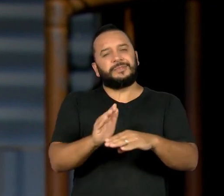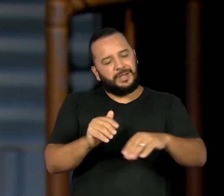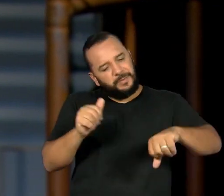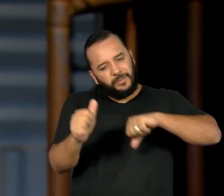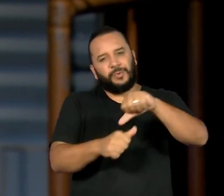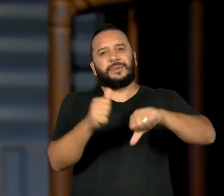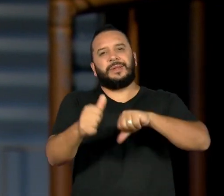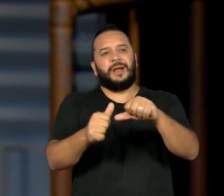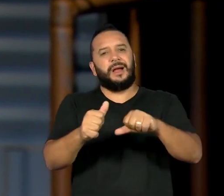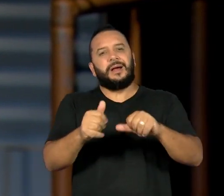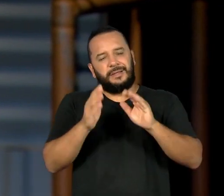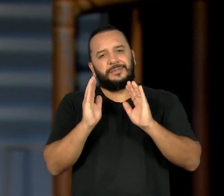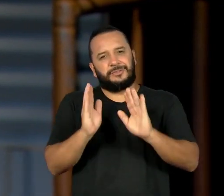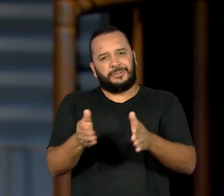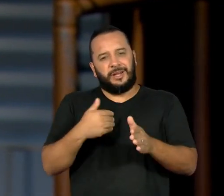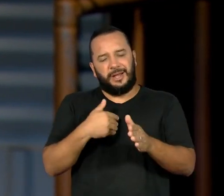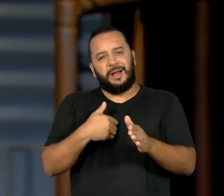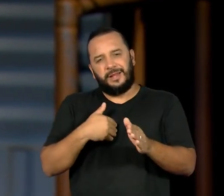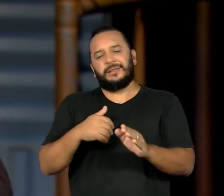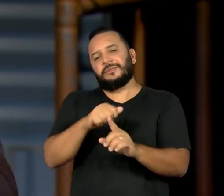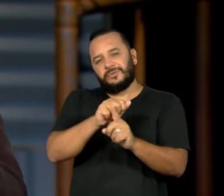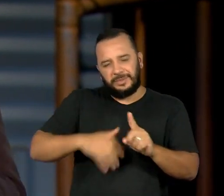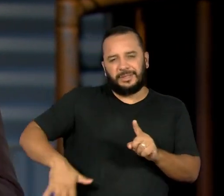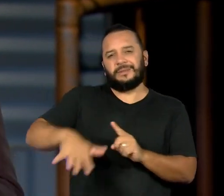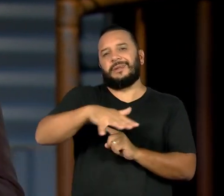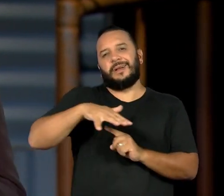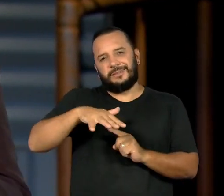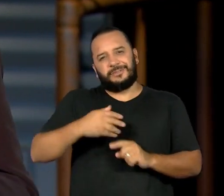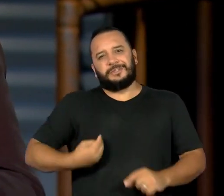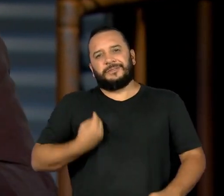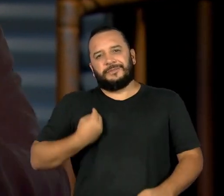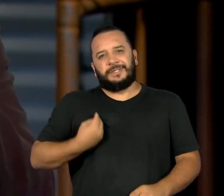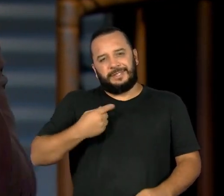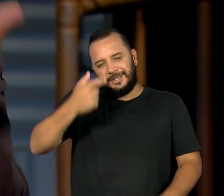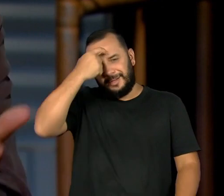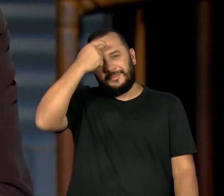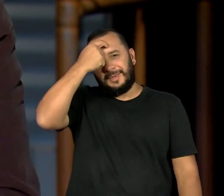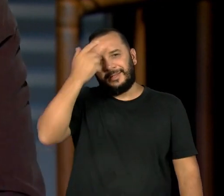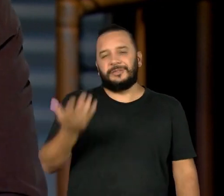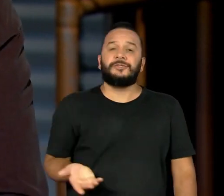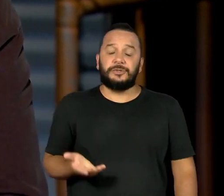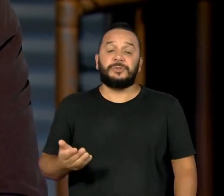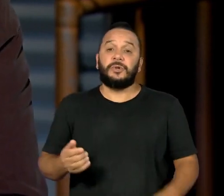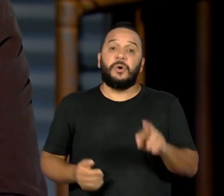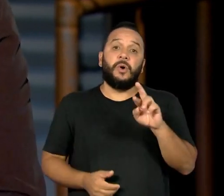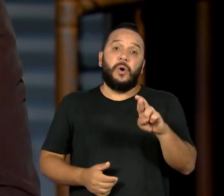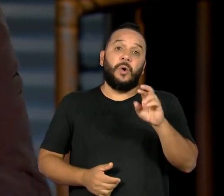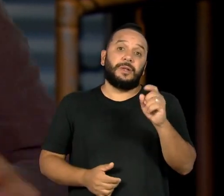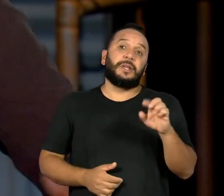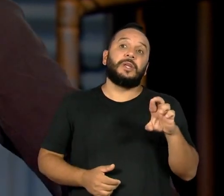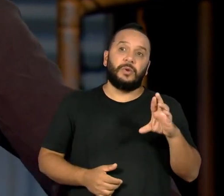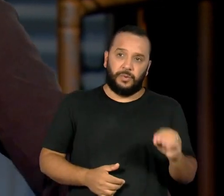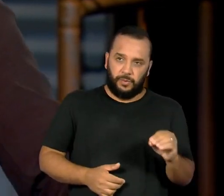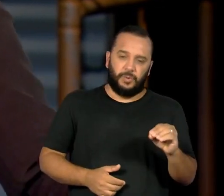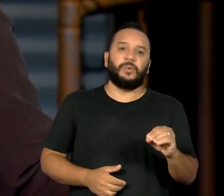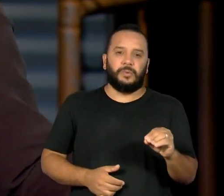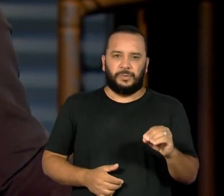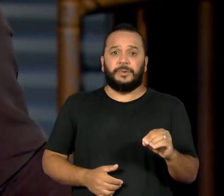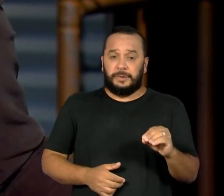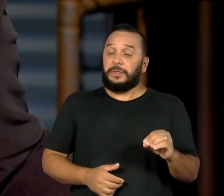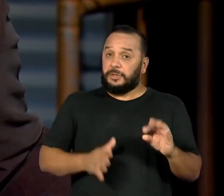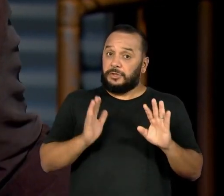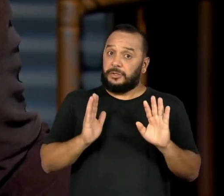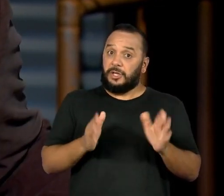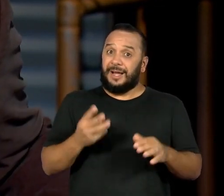mudanças nos navios, na sociedade e na nossa mente. O Rodrigo Rubner Mendes dedicou os